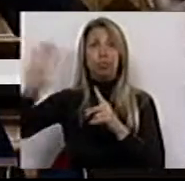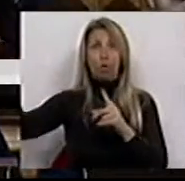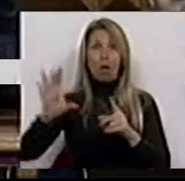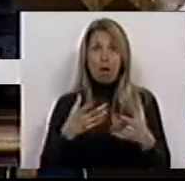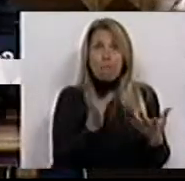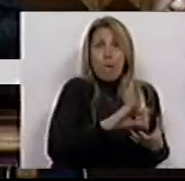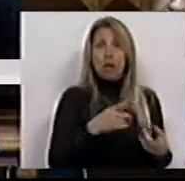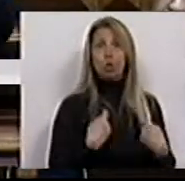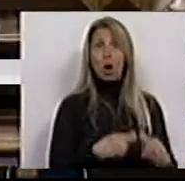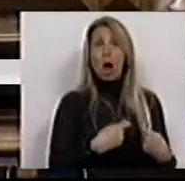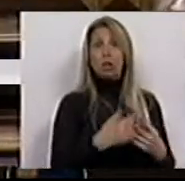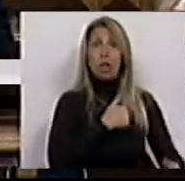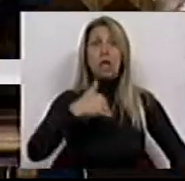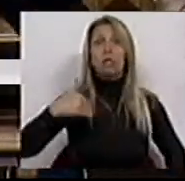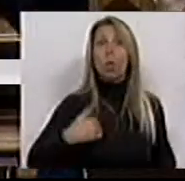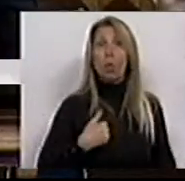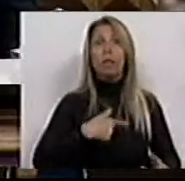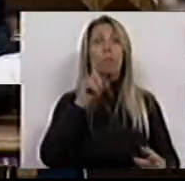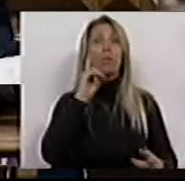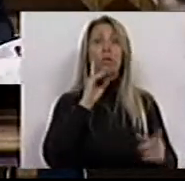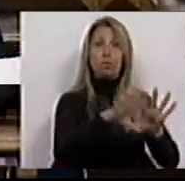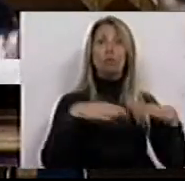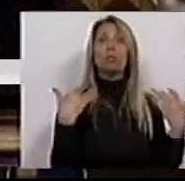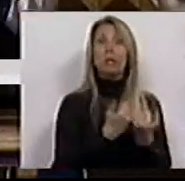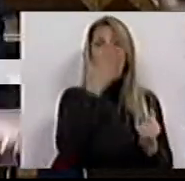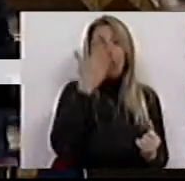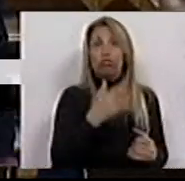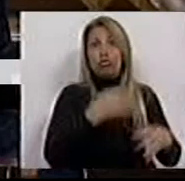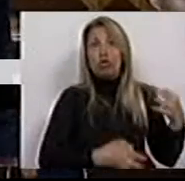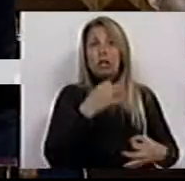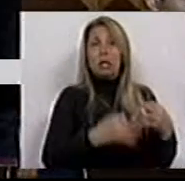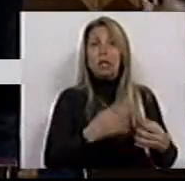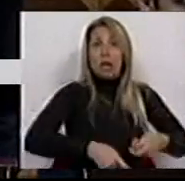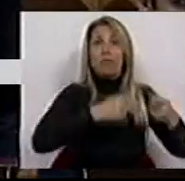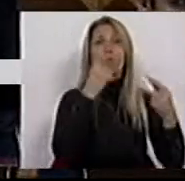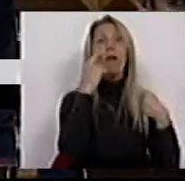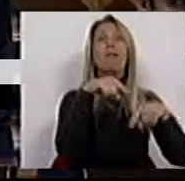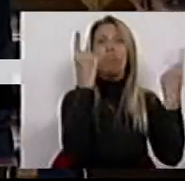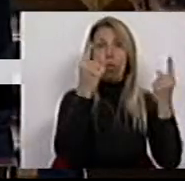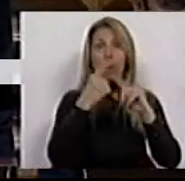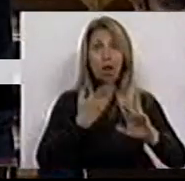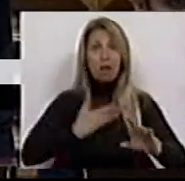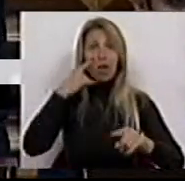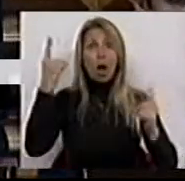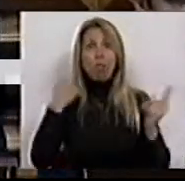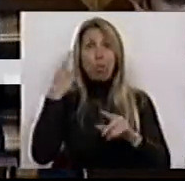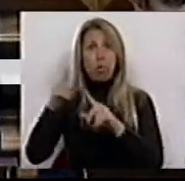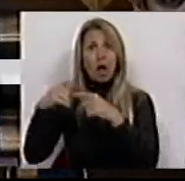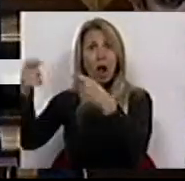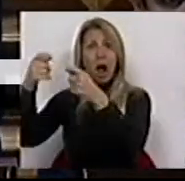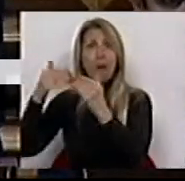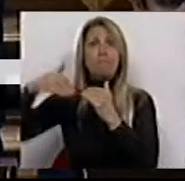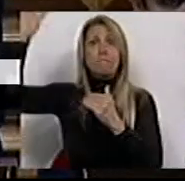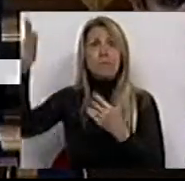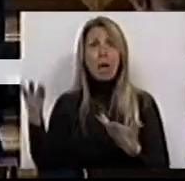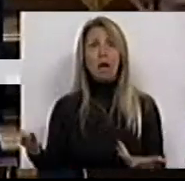educação, em proteção social, em justiça, em investimento público. A dívida pública não pode custar mais do que a democracia e hoje ela